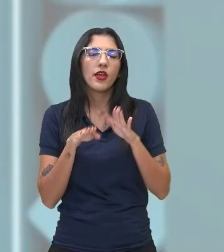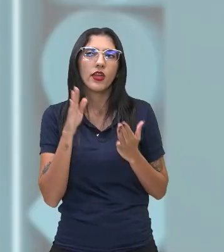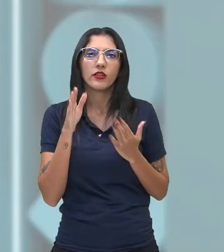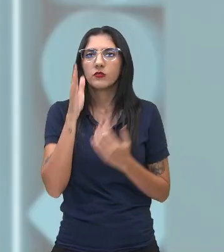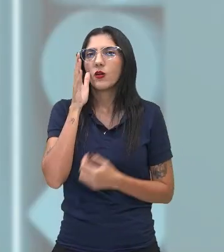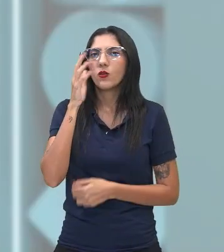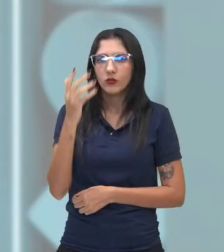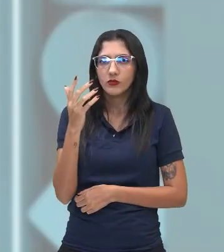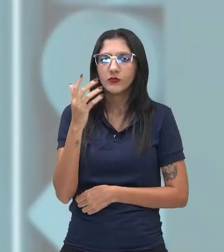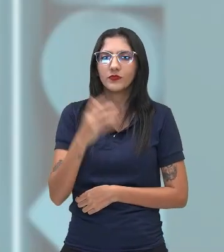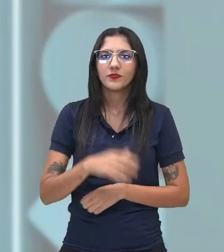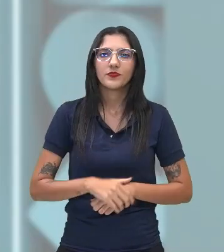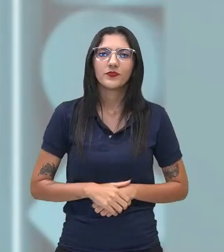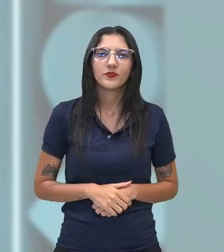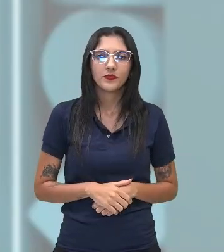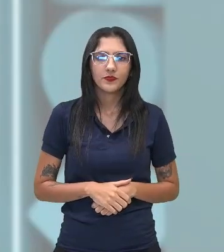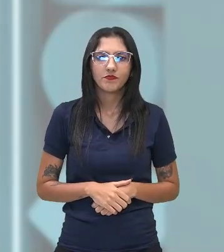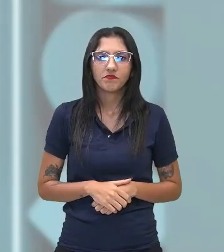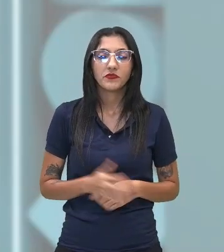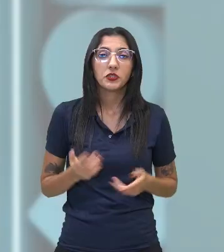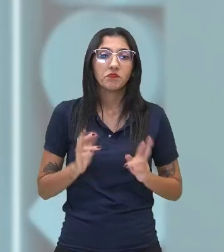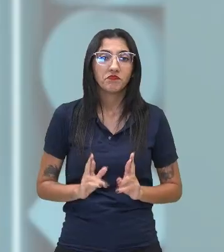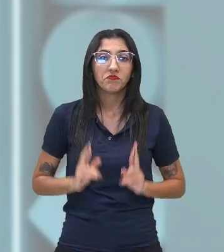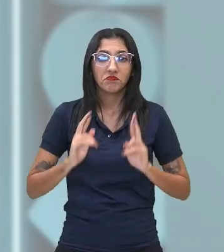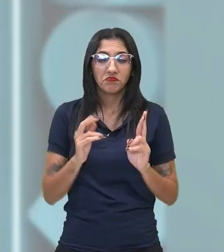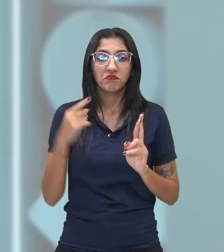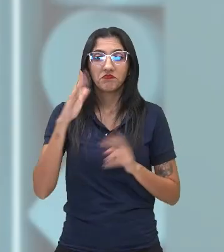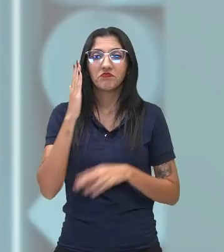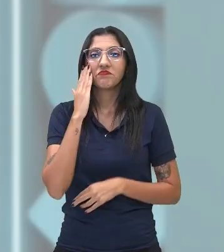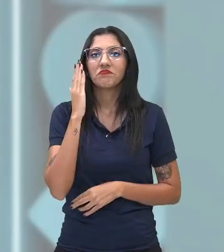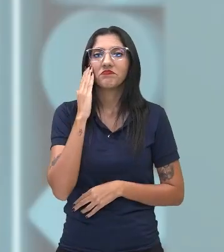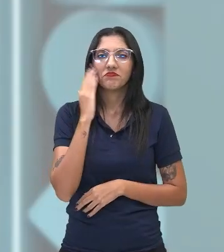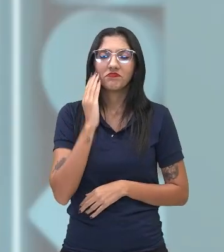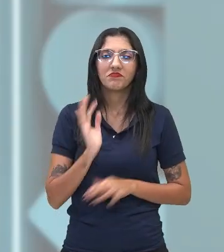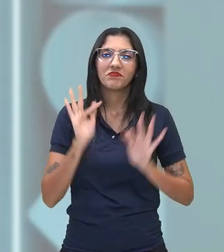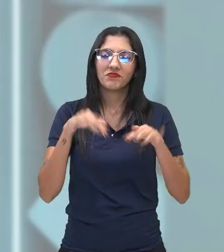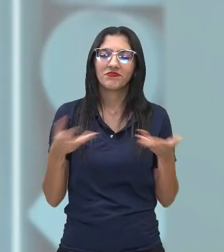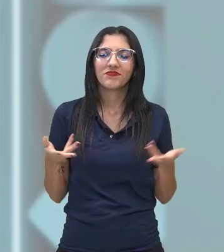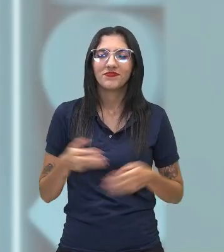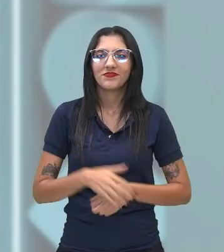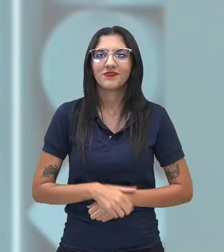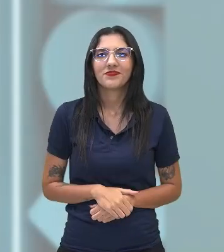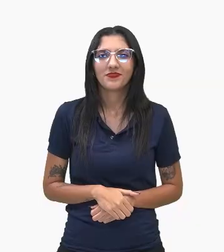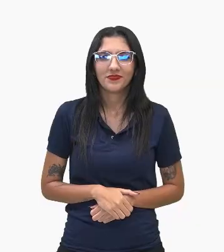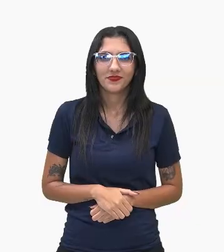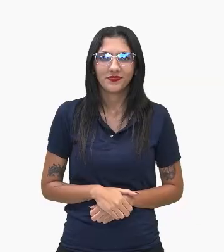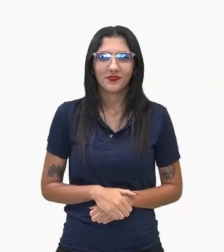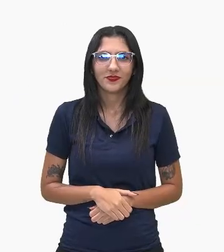aconteça, ok? Espero que vocês tenham entendido e até a próxima.